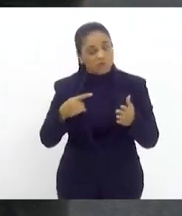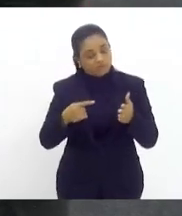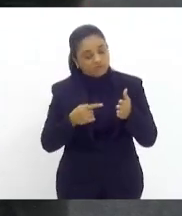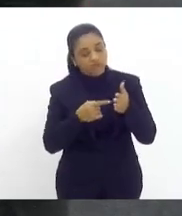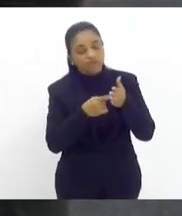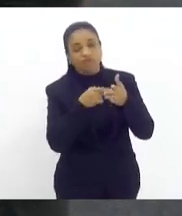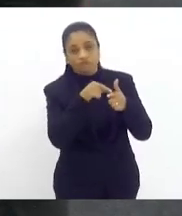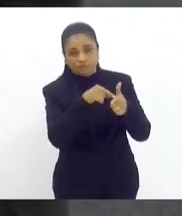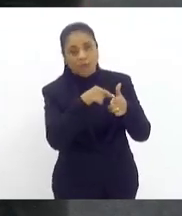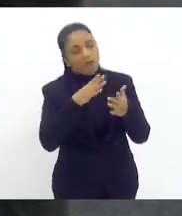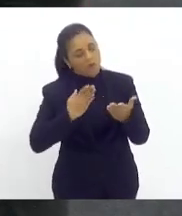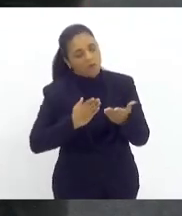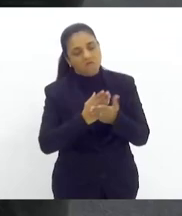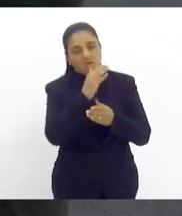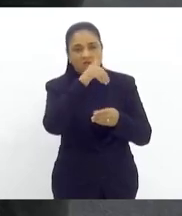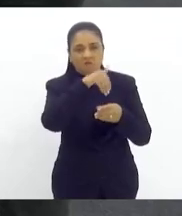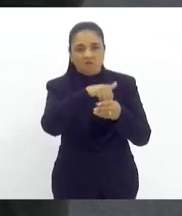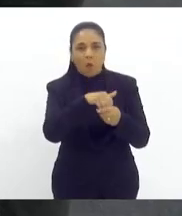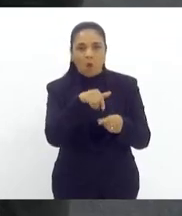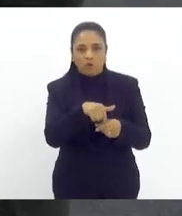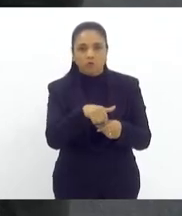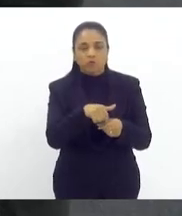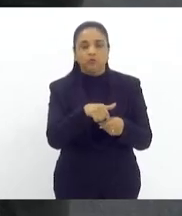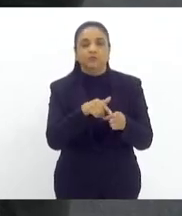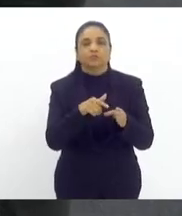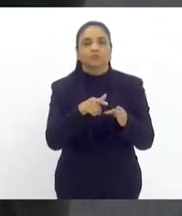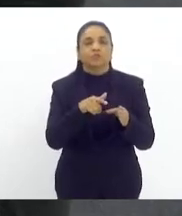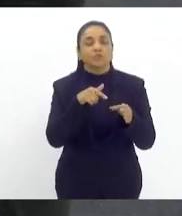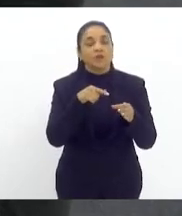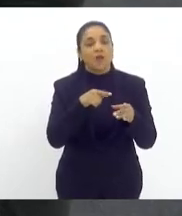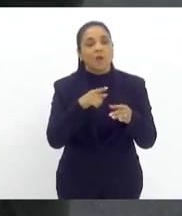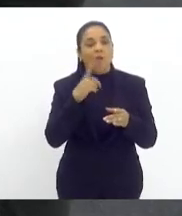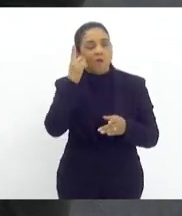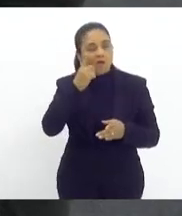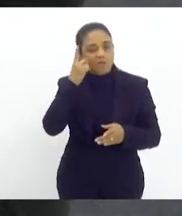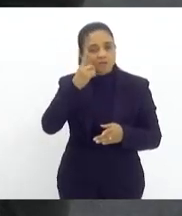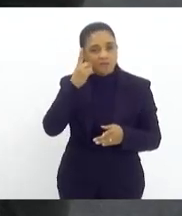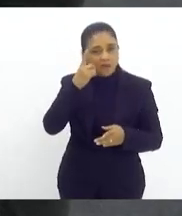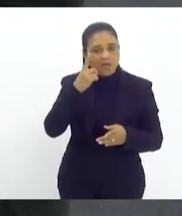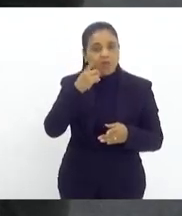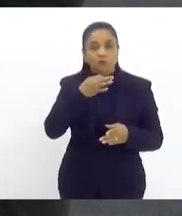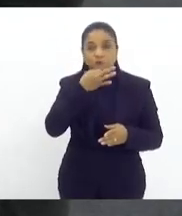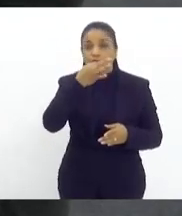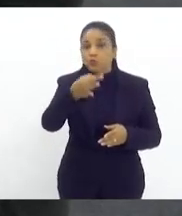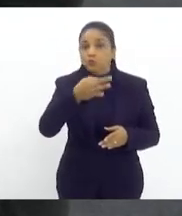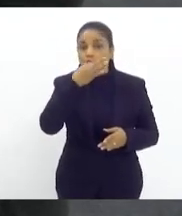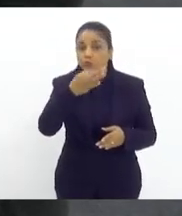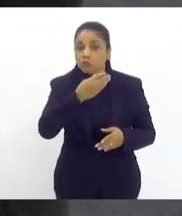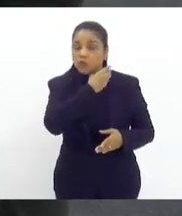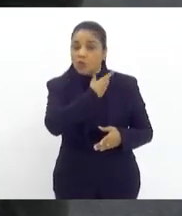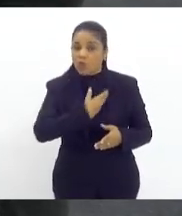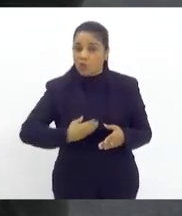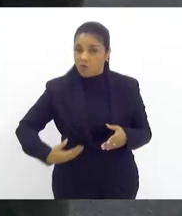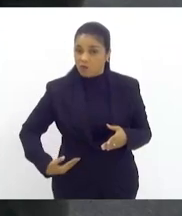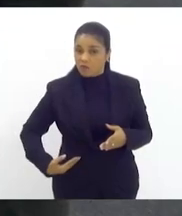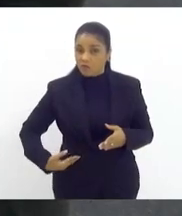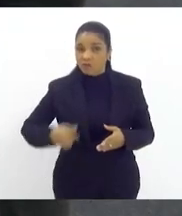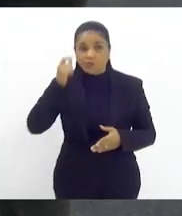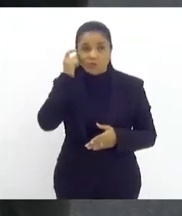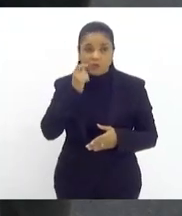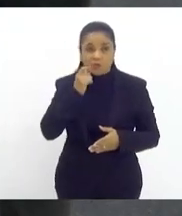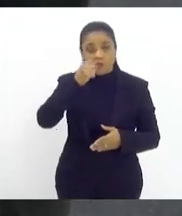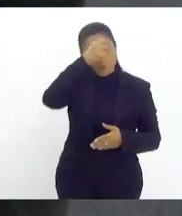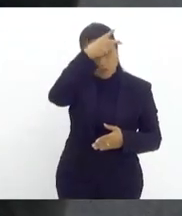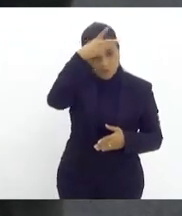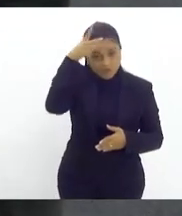quero manter uma rotina que indicação é o ato do deputado que dá sugestão ao governador ou ao prefeito e